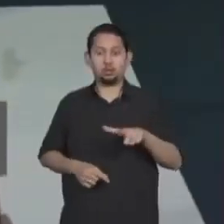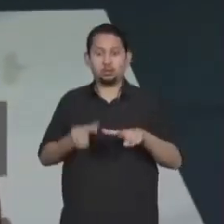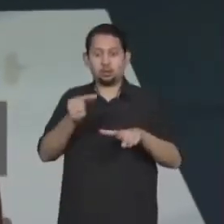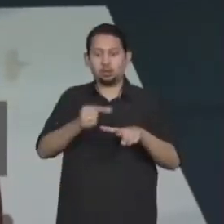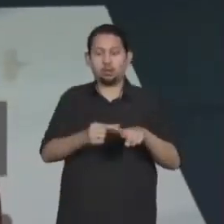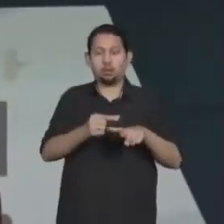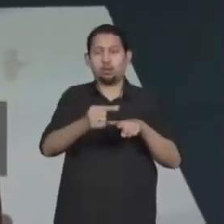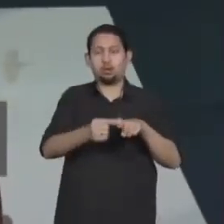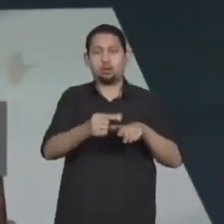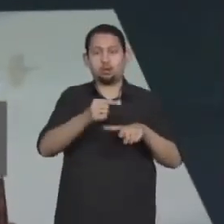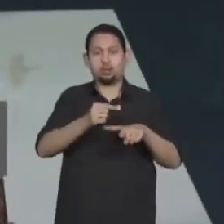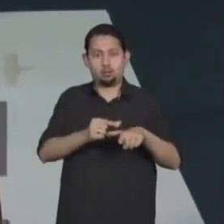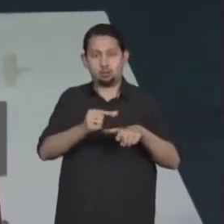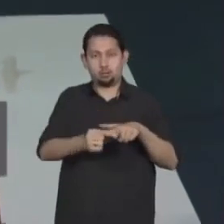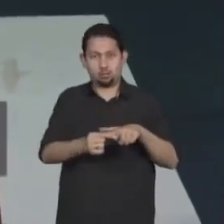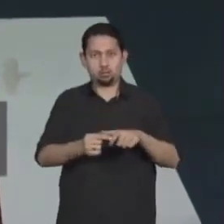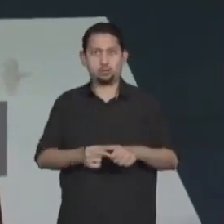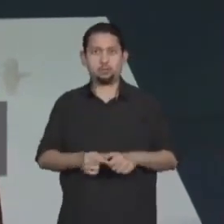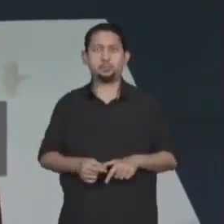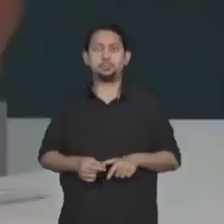Cola quente.